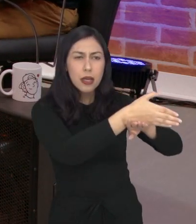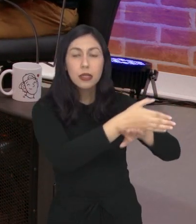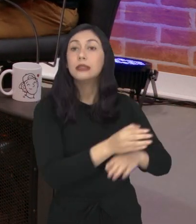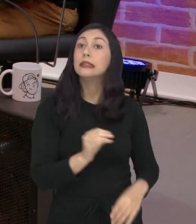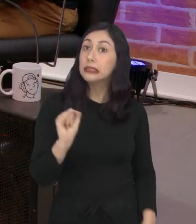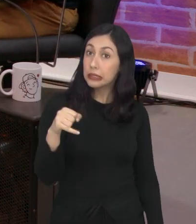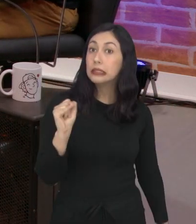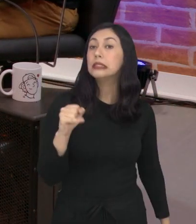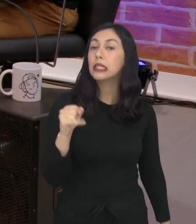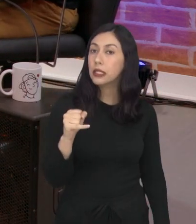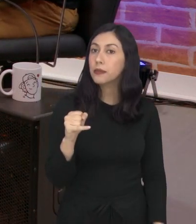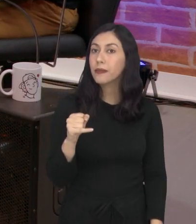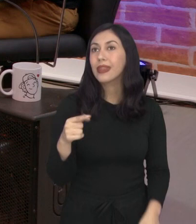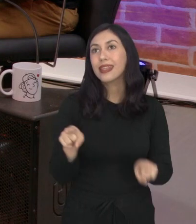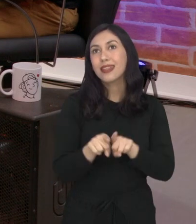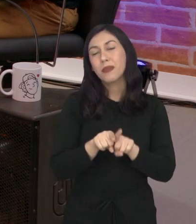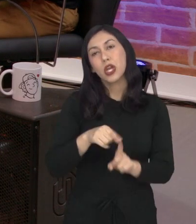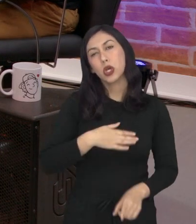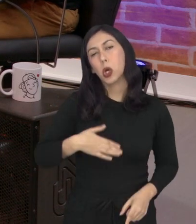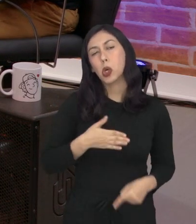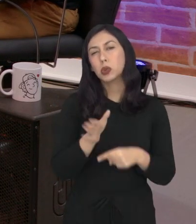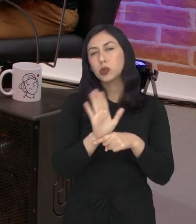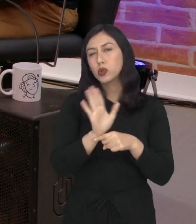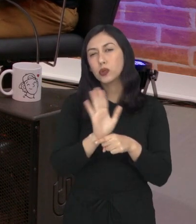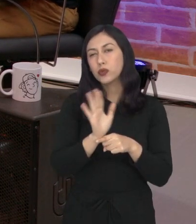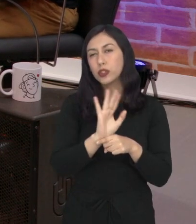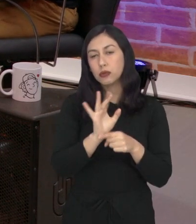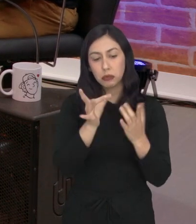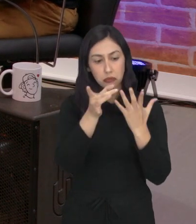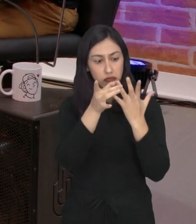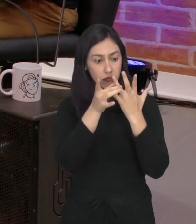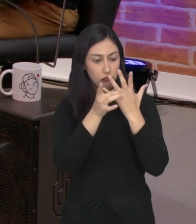inclusive é muito legal, porque assim, eu gosto muito do Senhor dos Anéis, sou muito fã